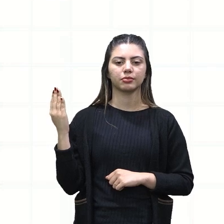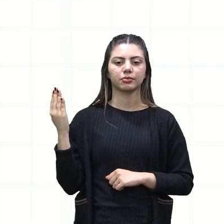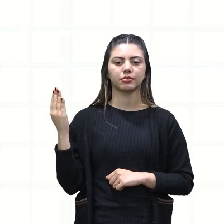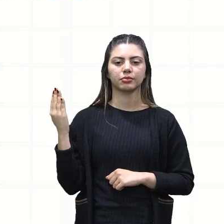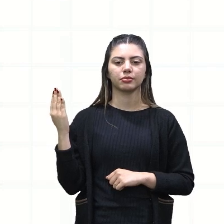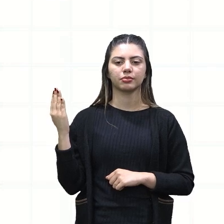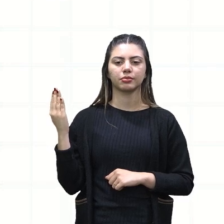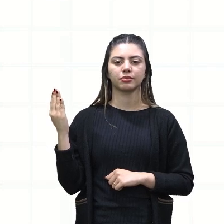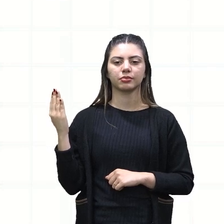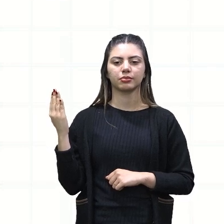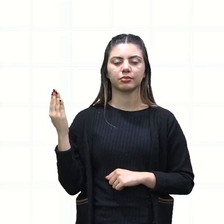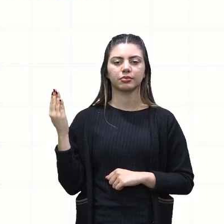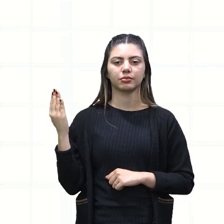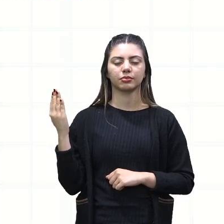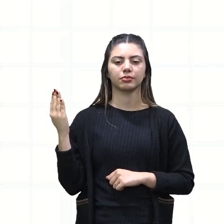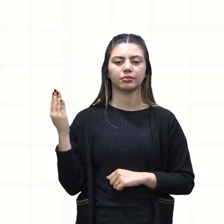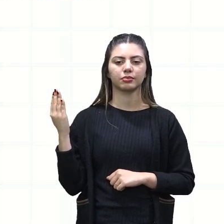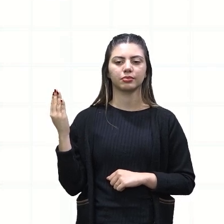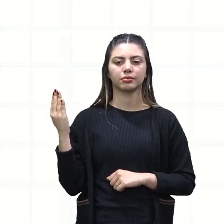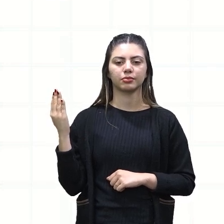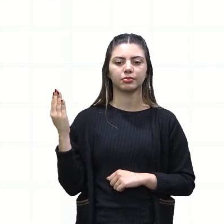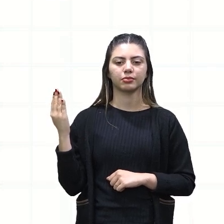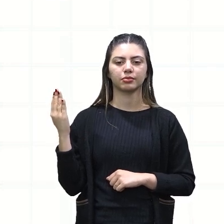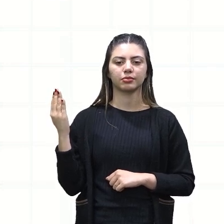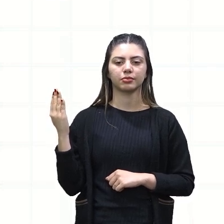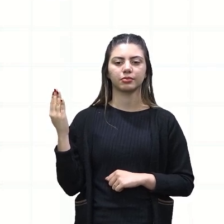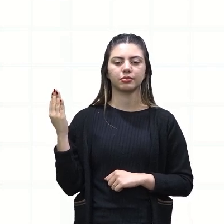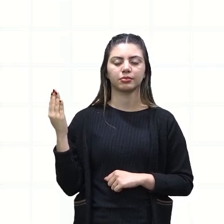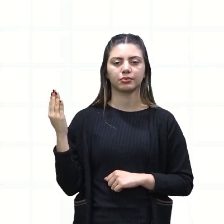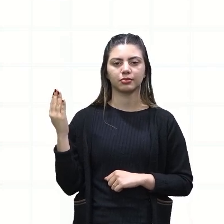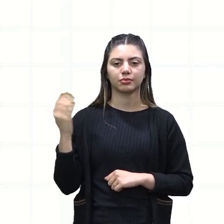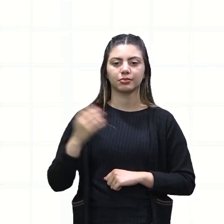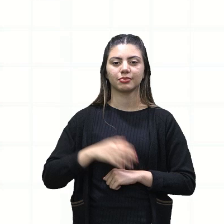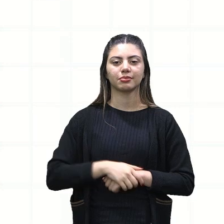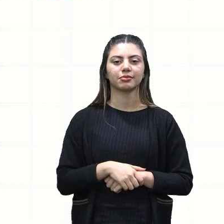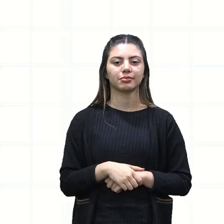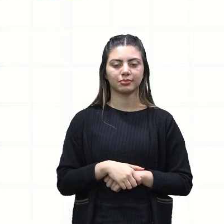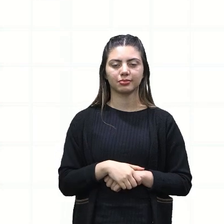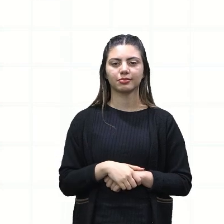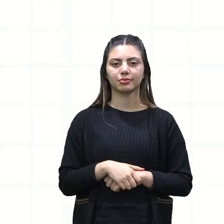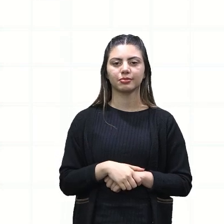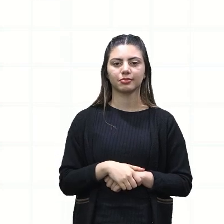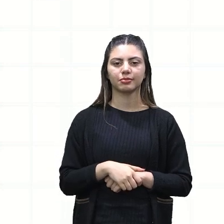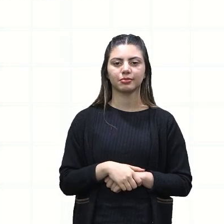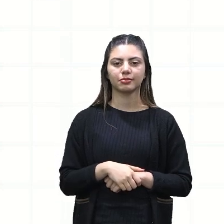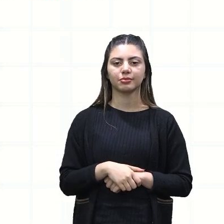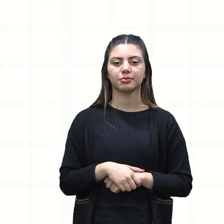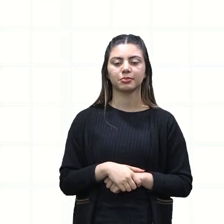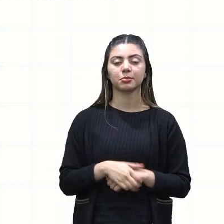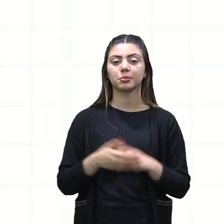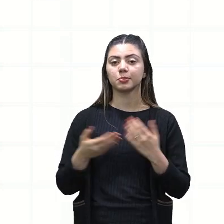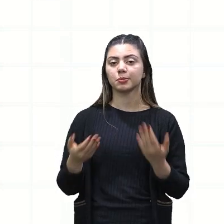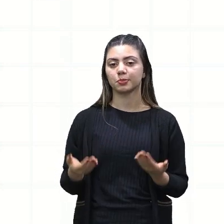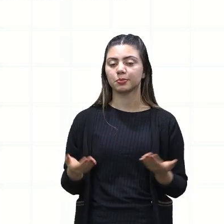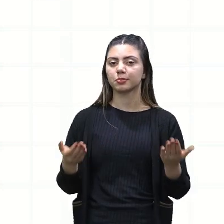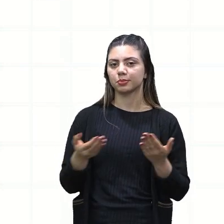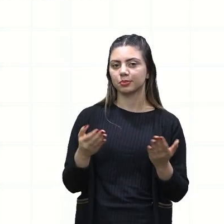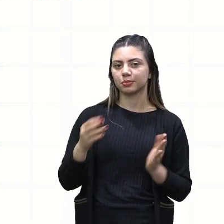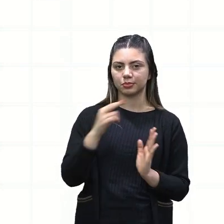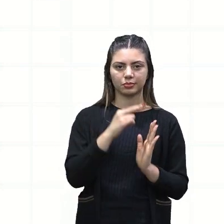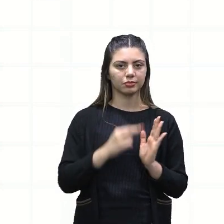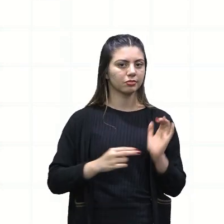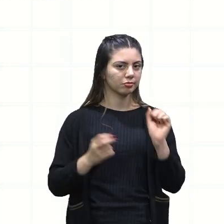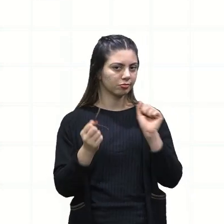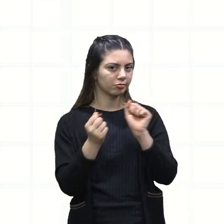eager acceptance and wary skepticism. Ok? Vou fazer uma primeira leitura com